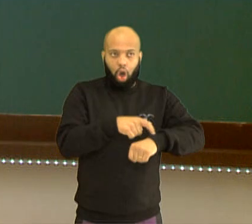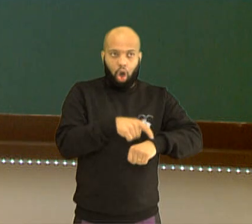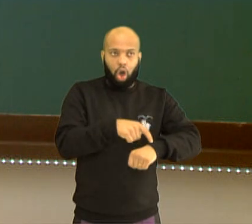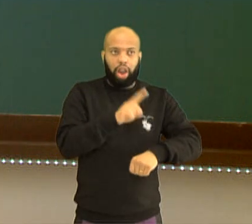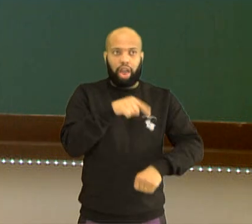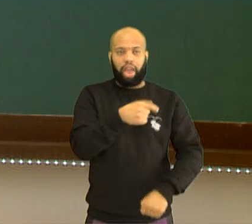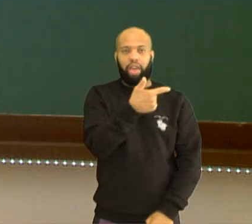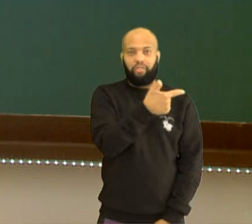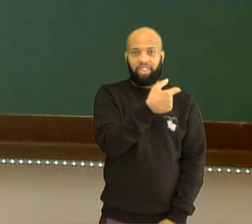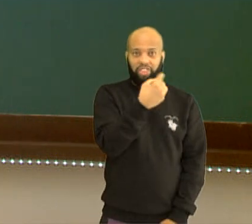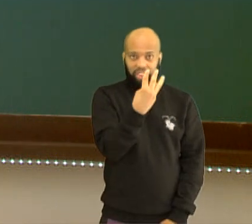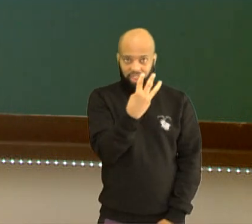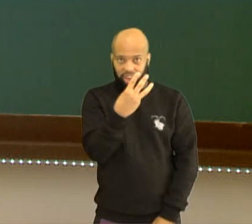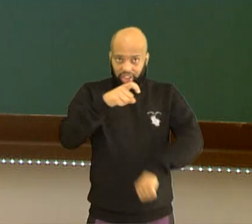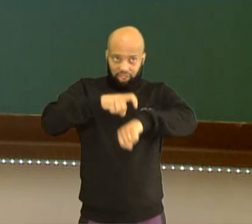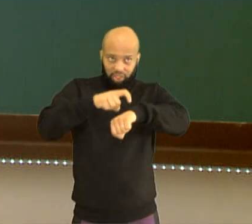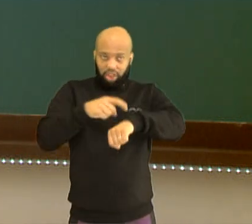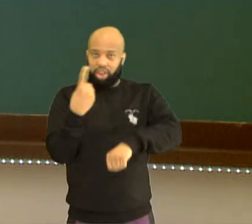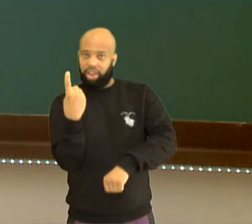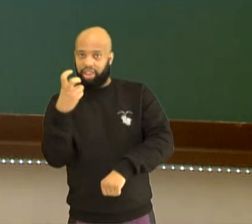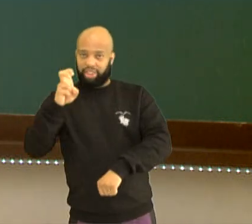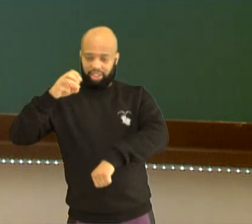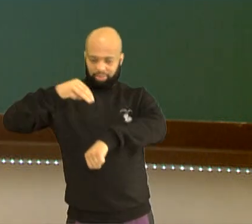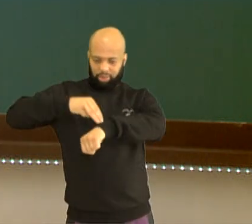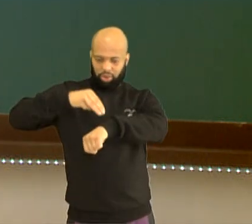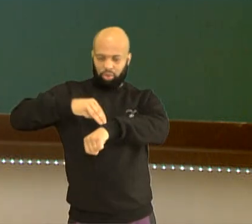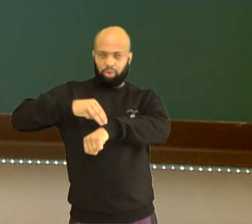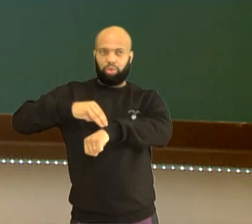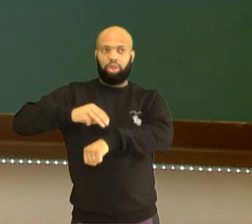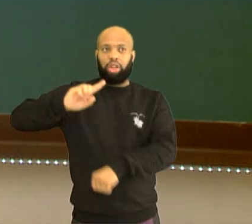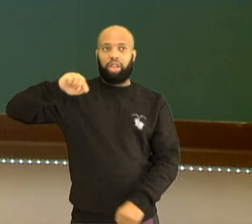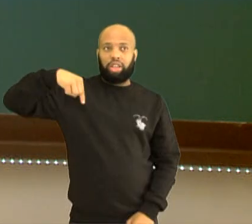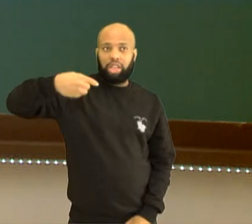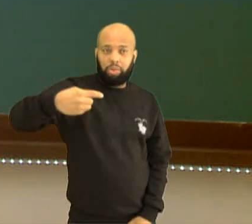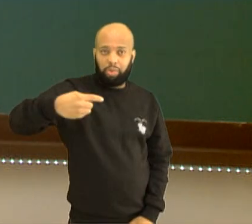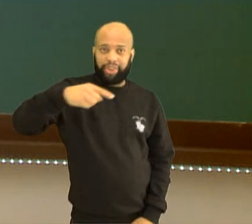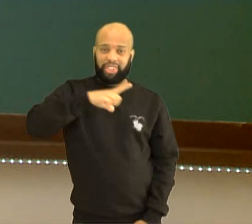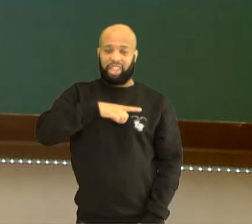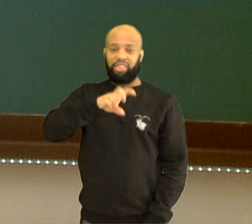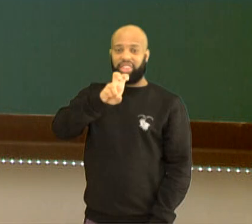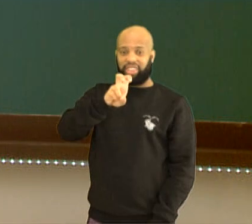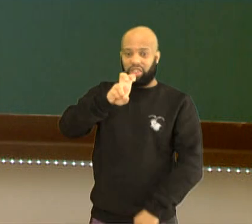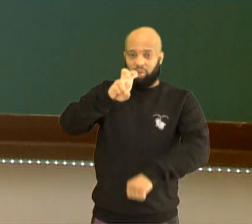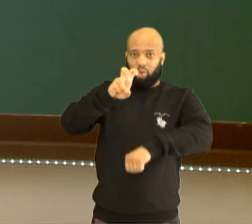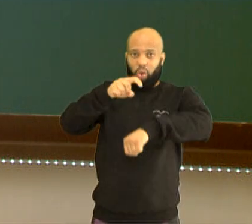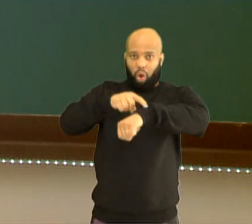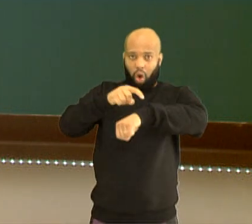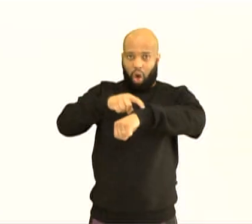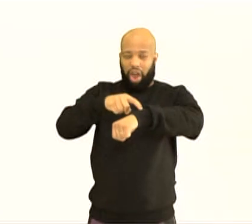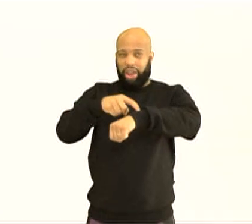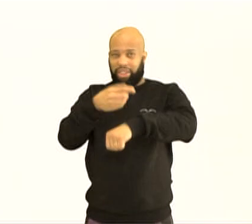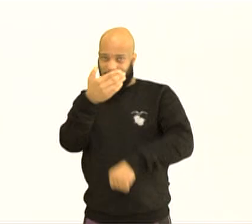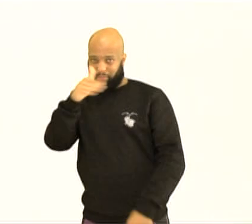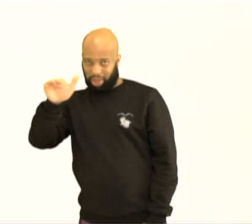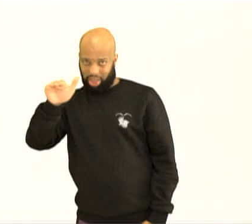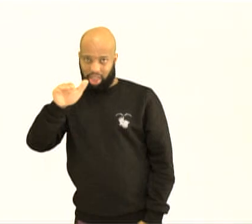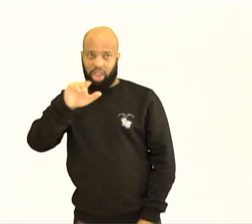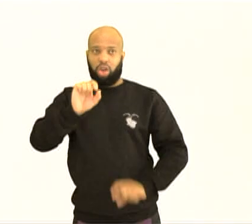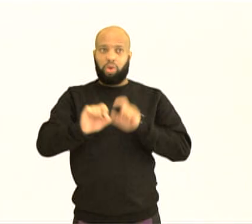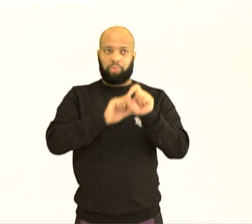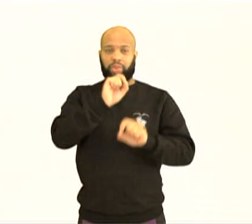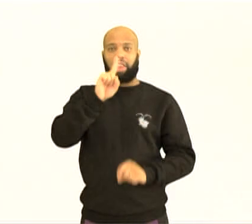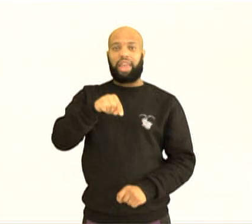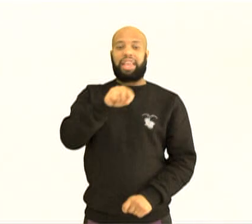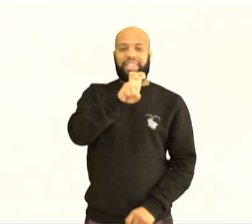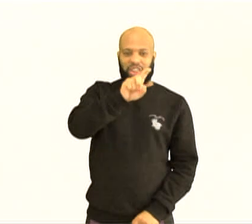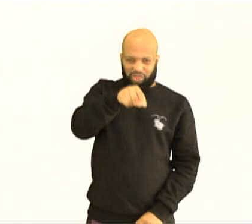15 minutos. Aí, depois do quê? De 5 horas e meia, 5,5. Como que eu represento 5